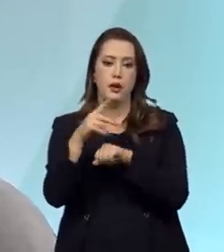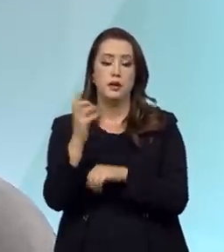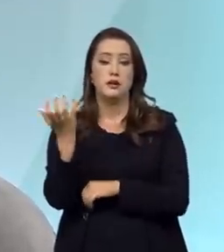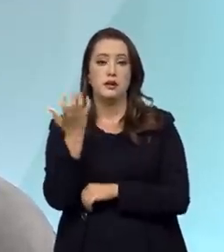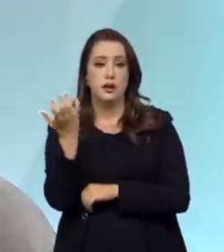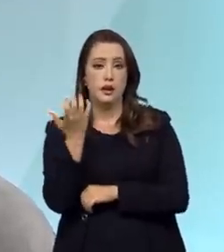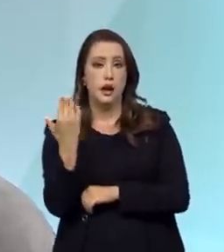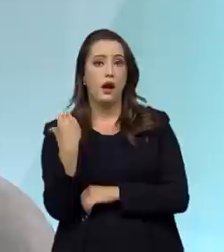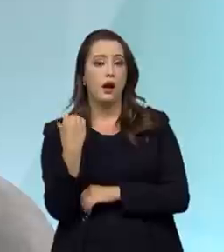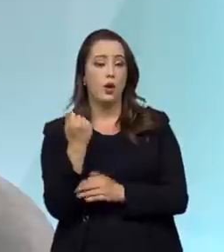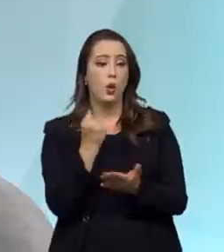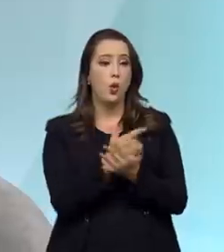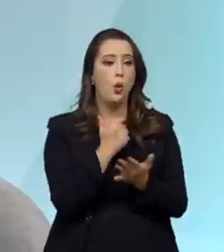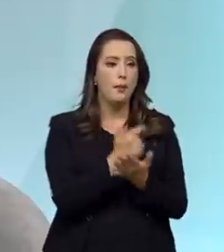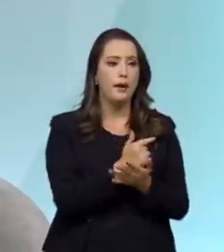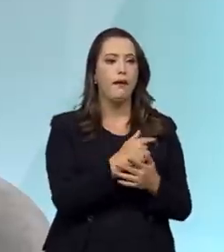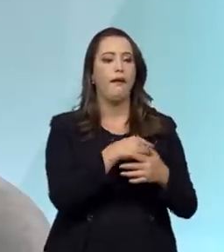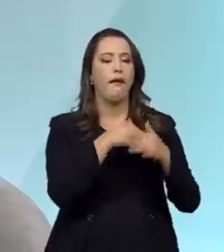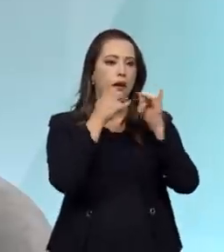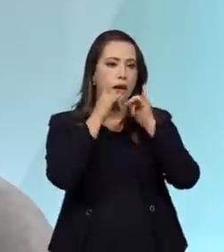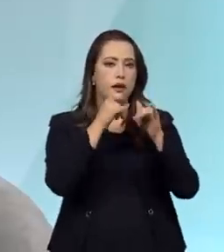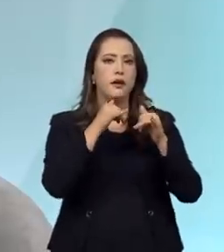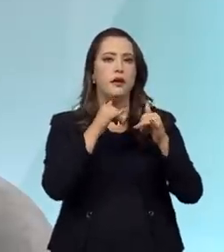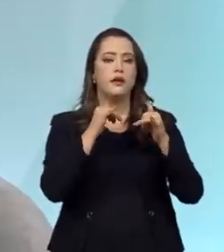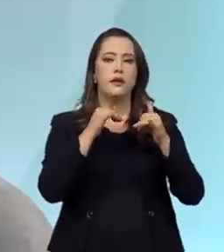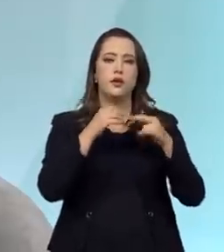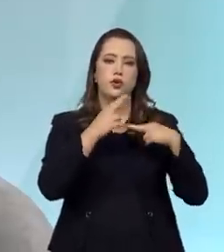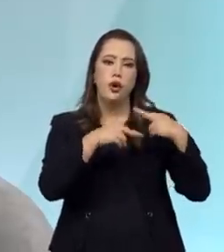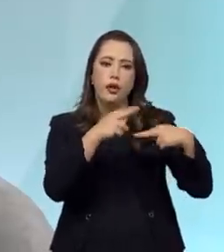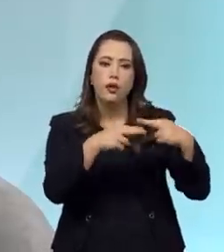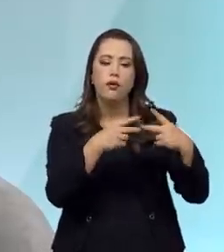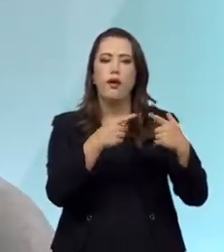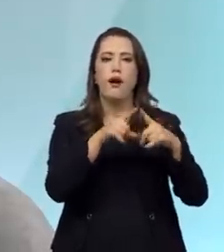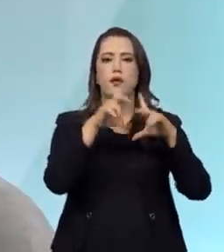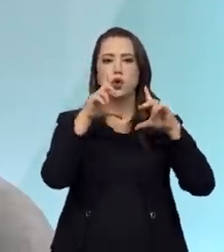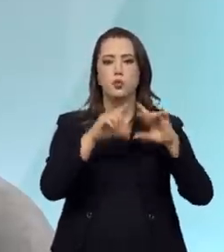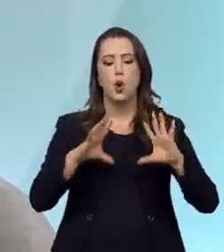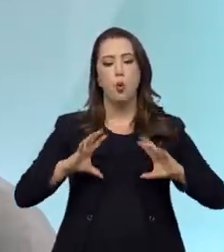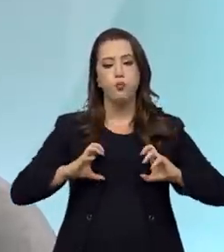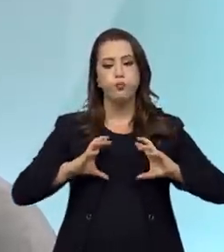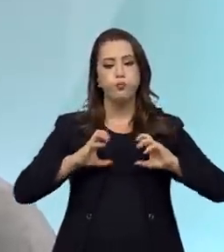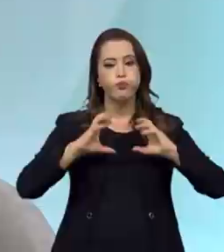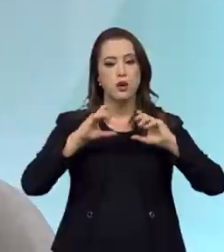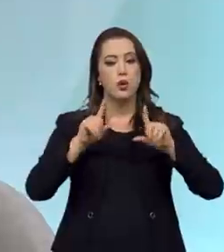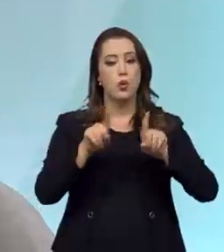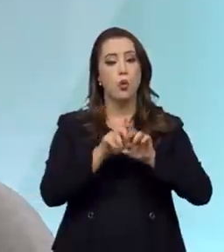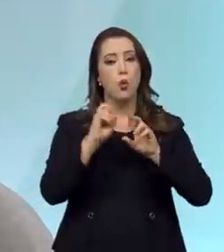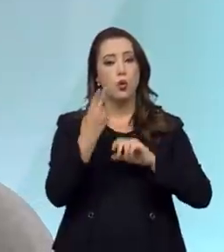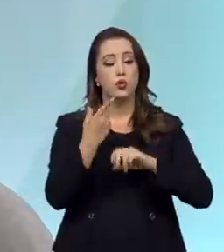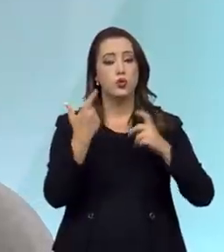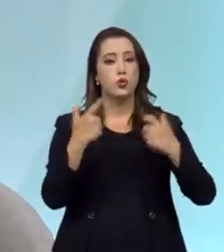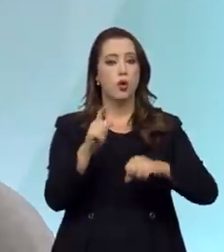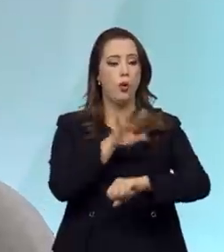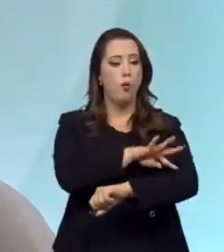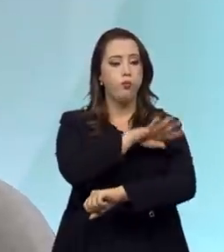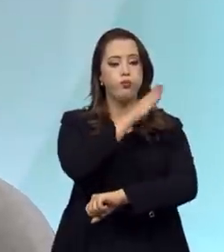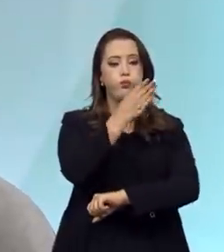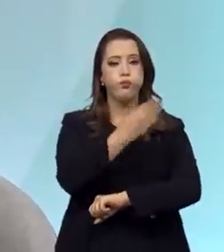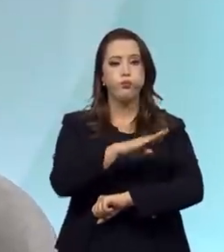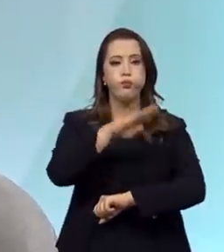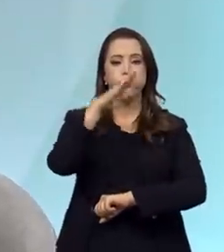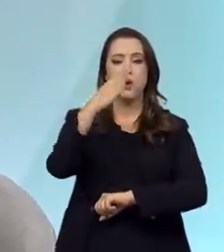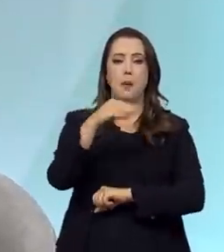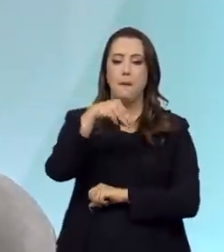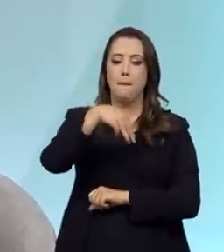vegetação nativa energia renovável é de redução de emissões de aterros sanitários especialmente do